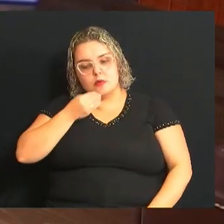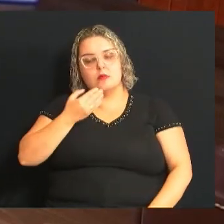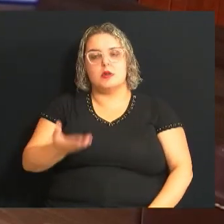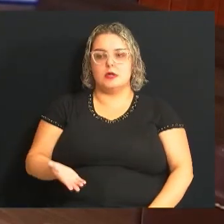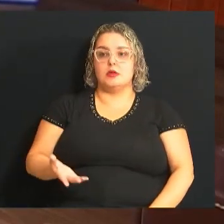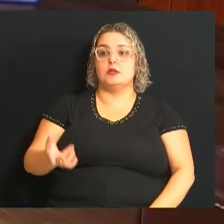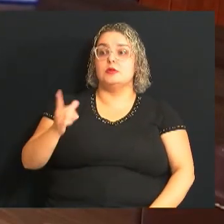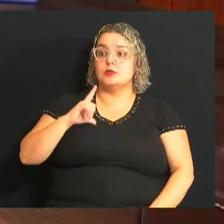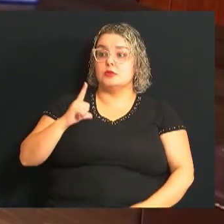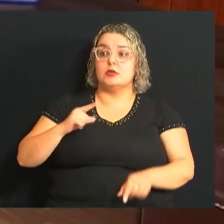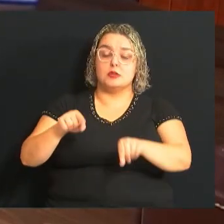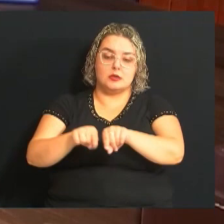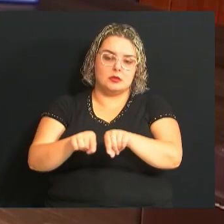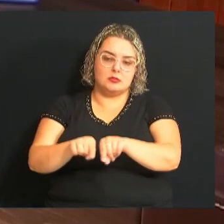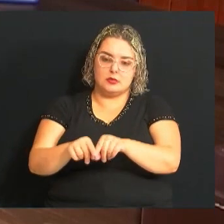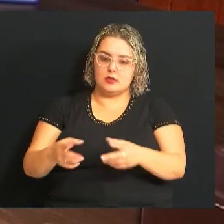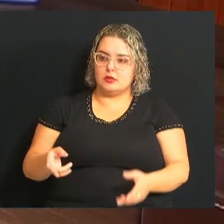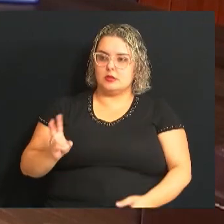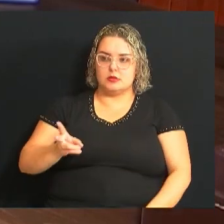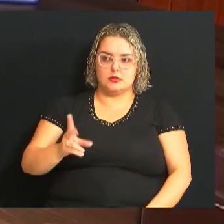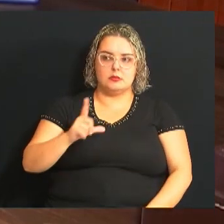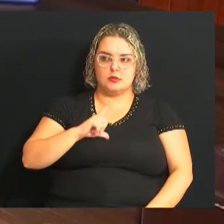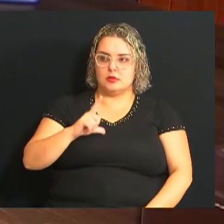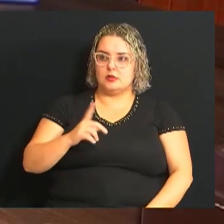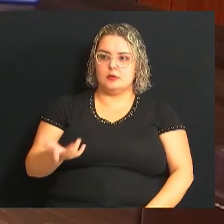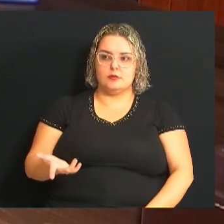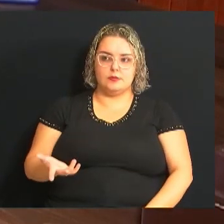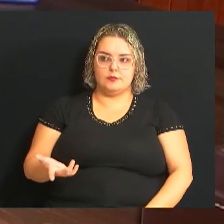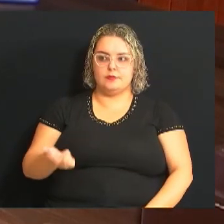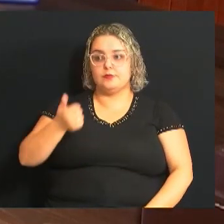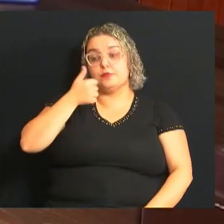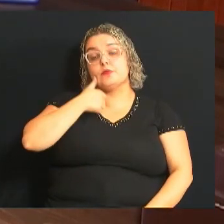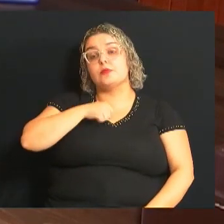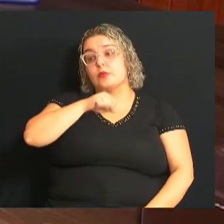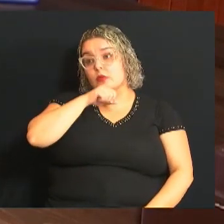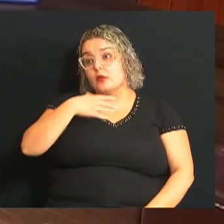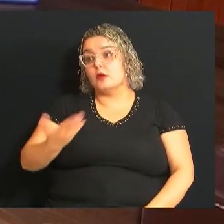Também sempre tem as mães